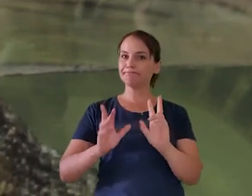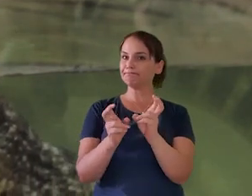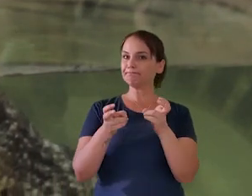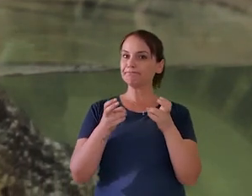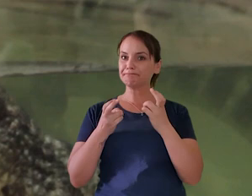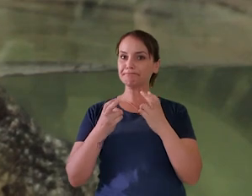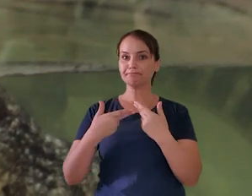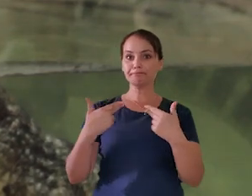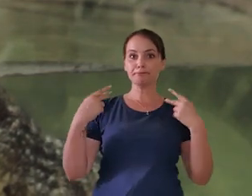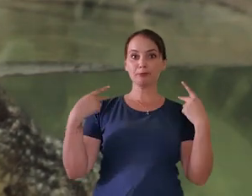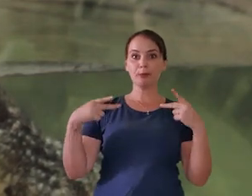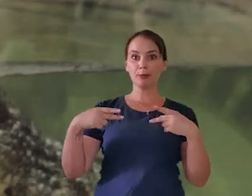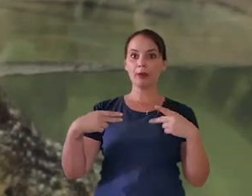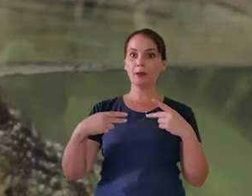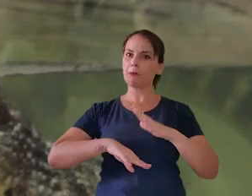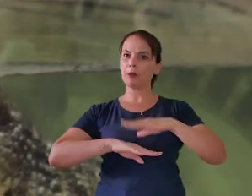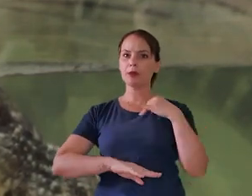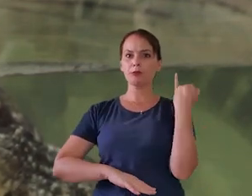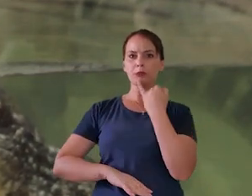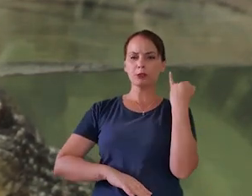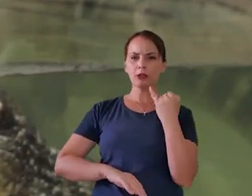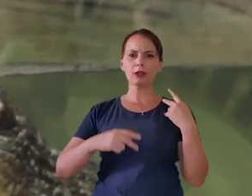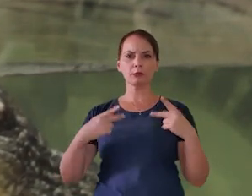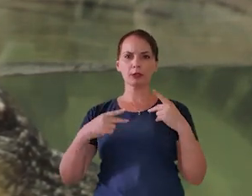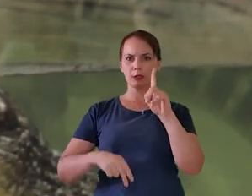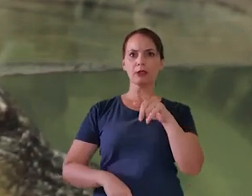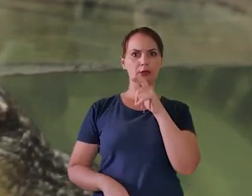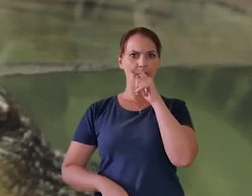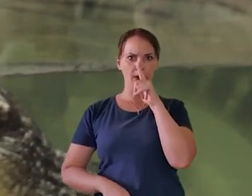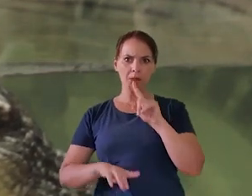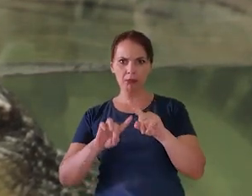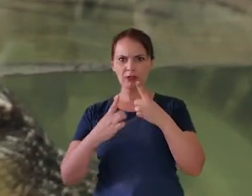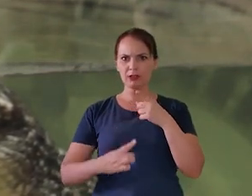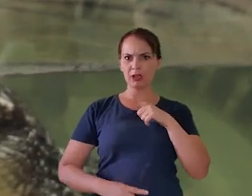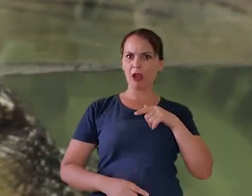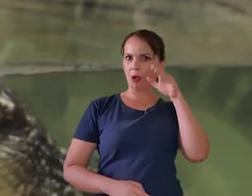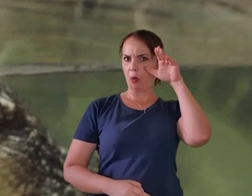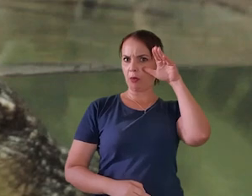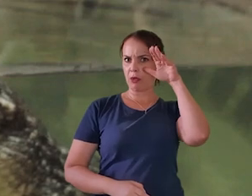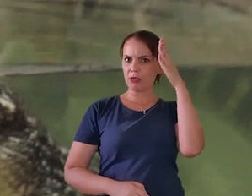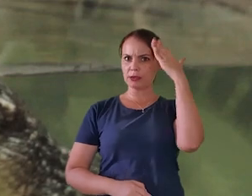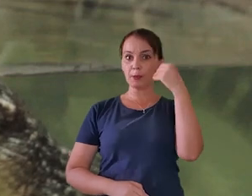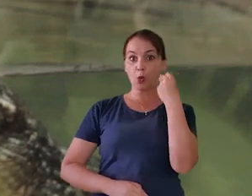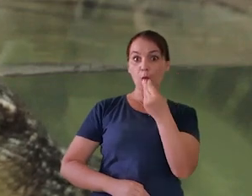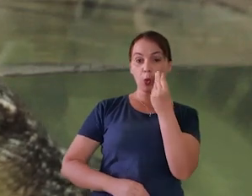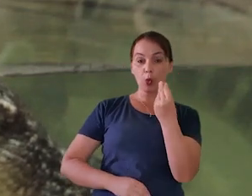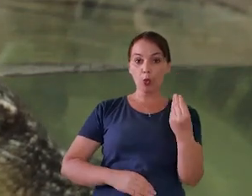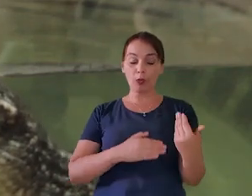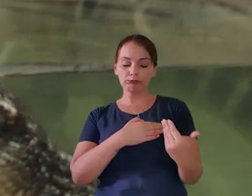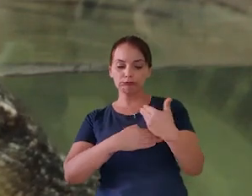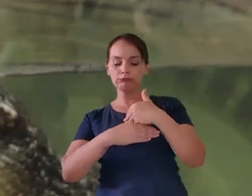naturais mais importantes, se não o mais natural, é a água, é ou não é? Mas vocês têm curiosidade de saber como que ela chega até a nossa casa?